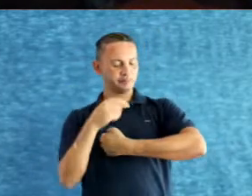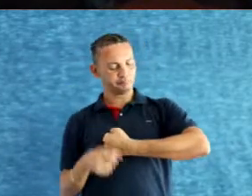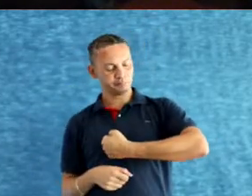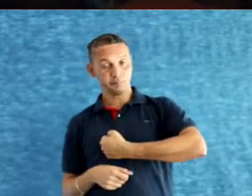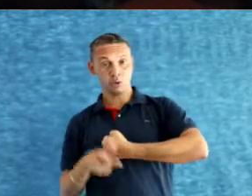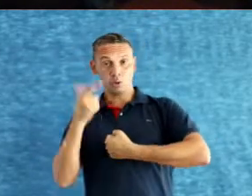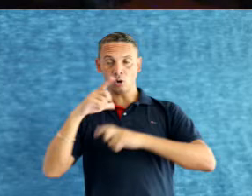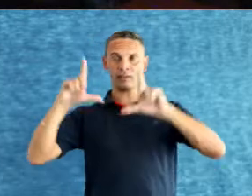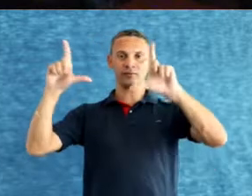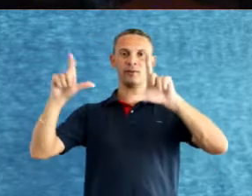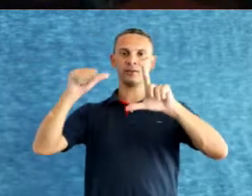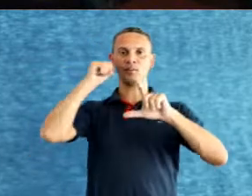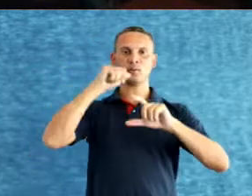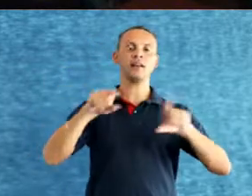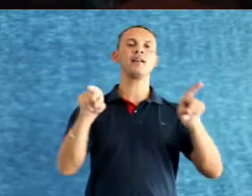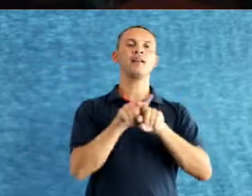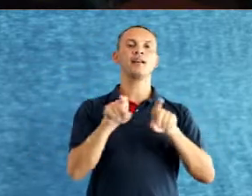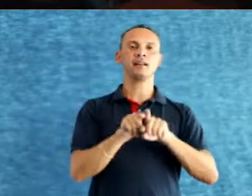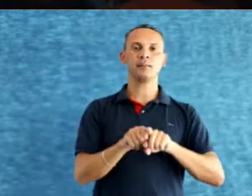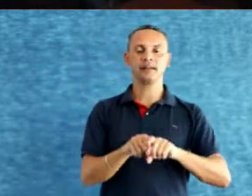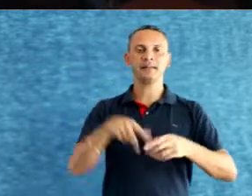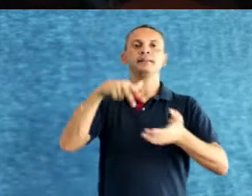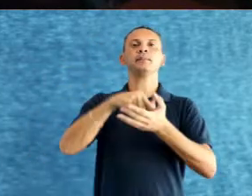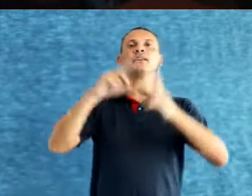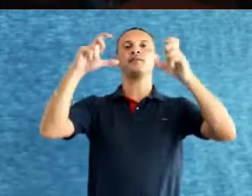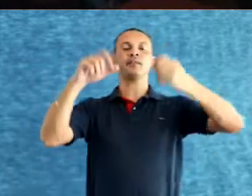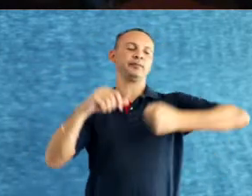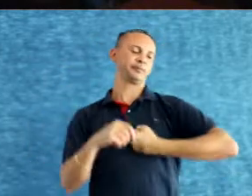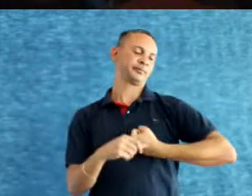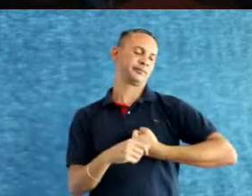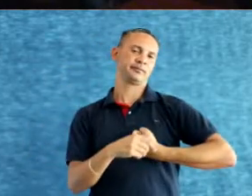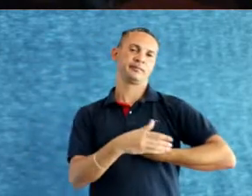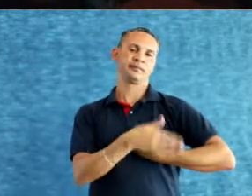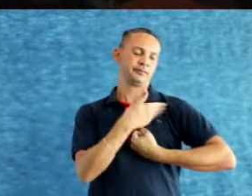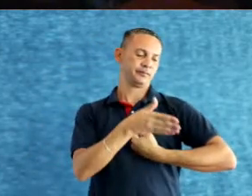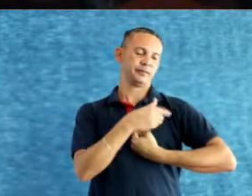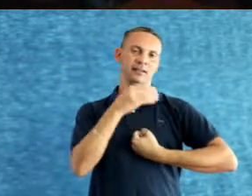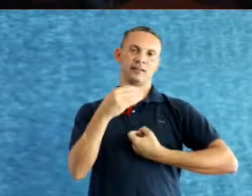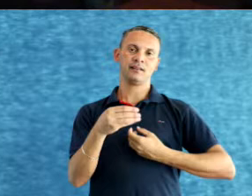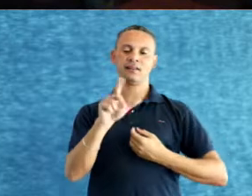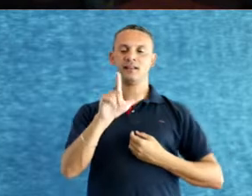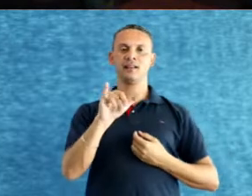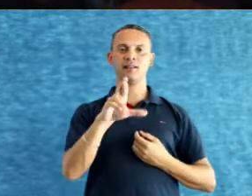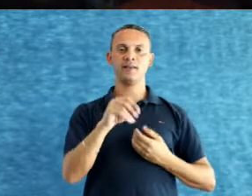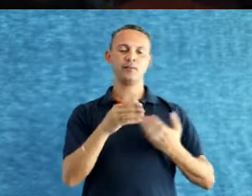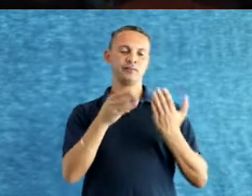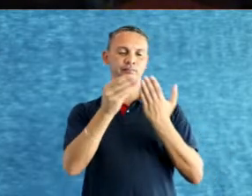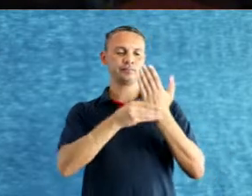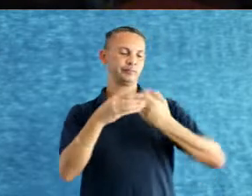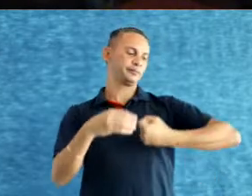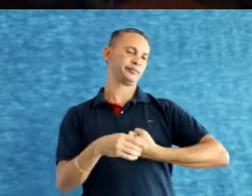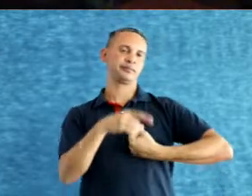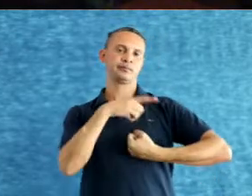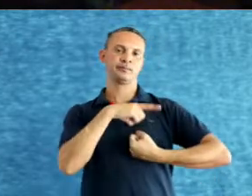Norte, fala de Nísia Floresta e põe a imagem de Isabel Gondim. Isabel Gondim é outra escritora do Rio Grande do